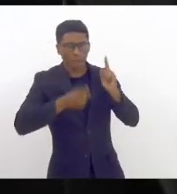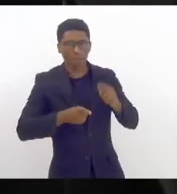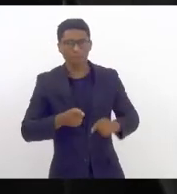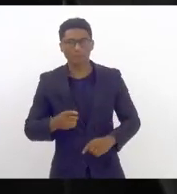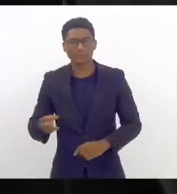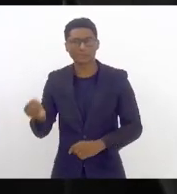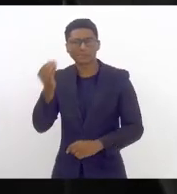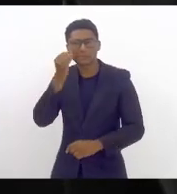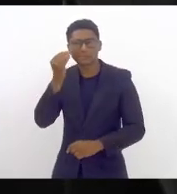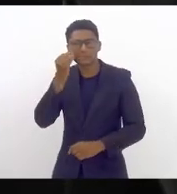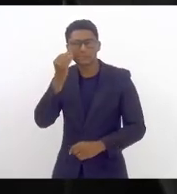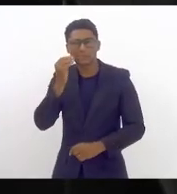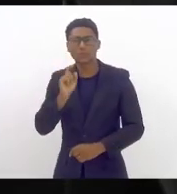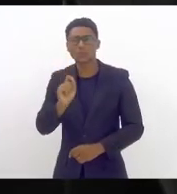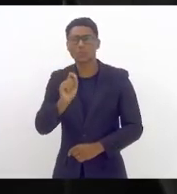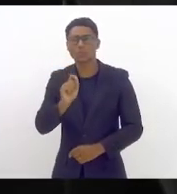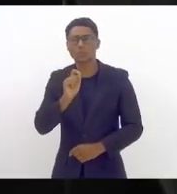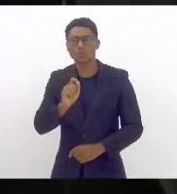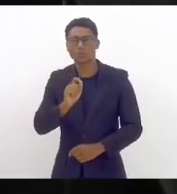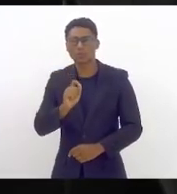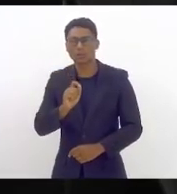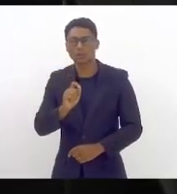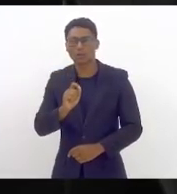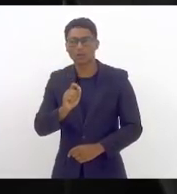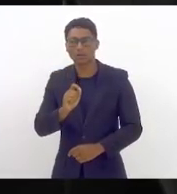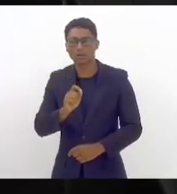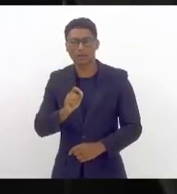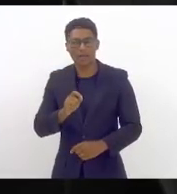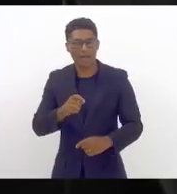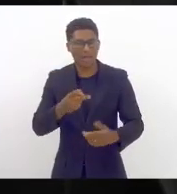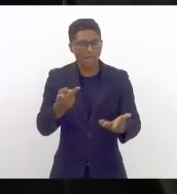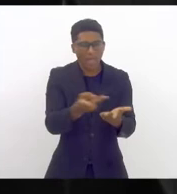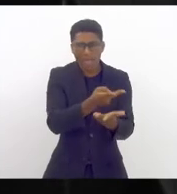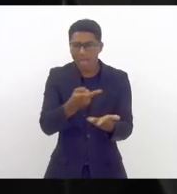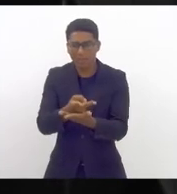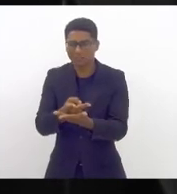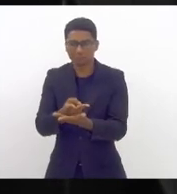fazer dos vícios Grandes Virtudes